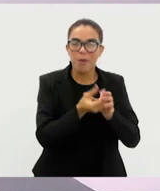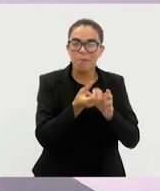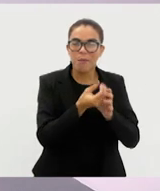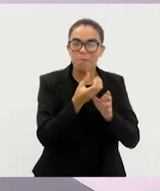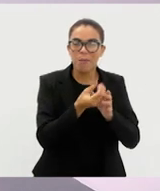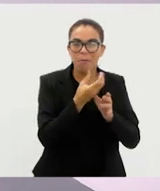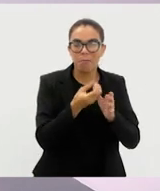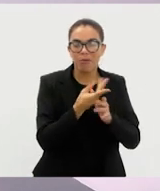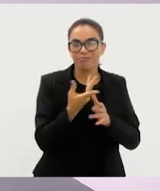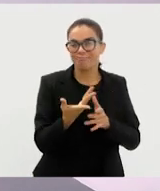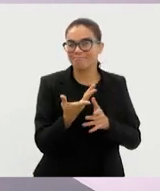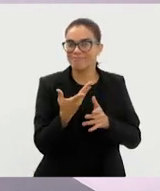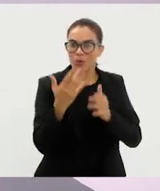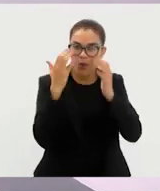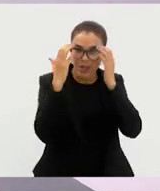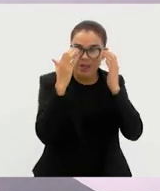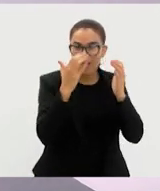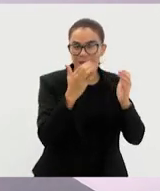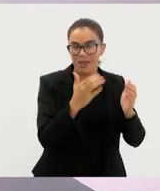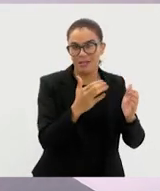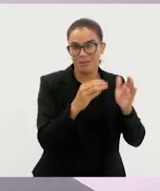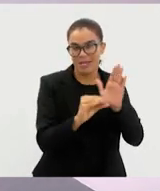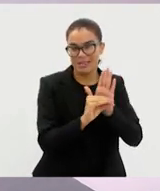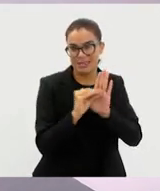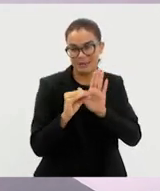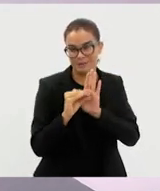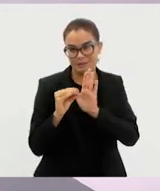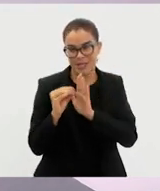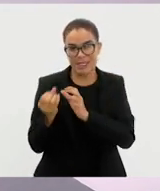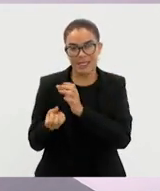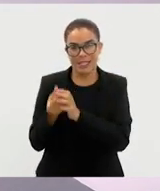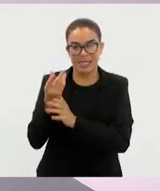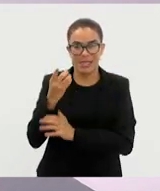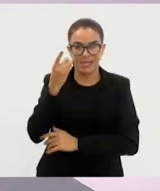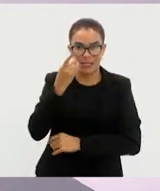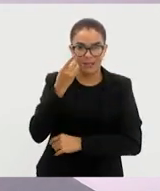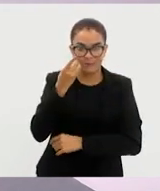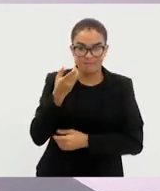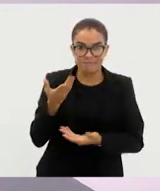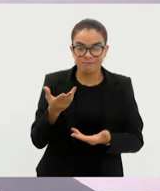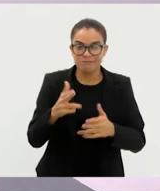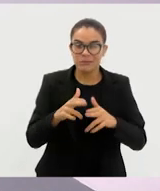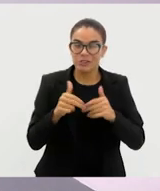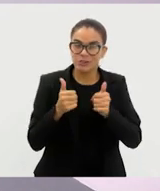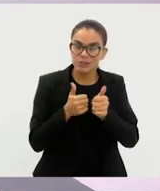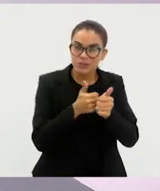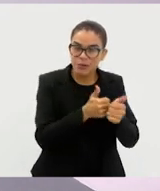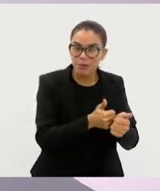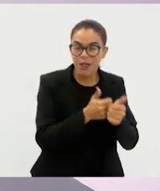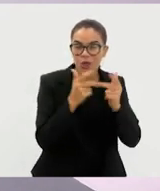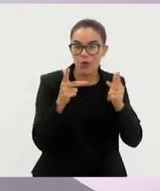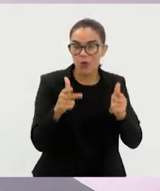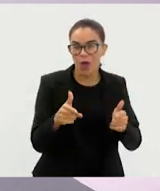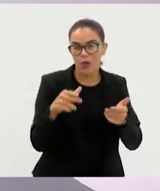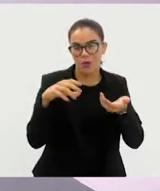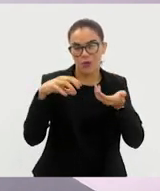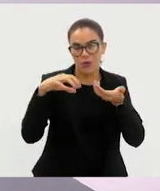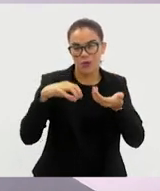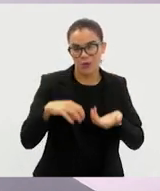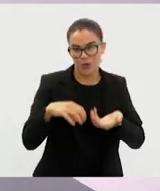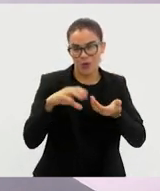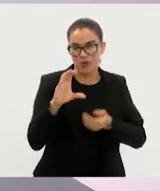execução das emendas dos parlamentares. A gente está acompanhando essa discussão parecida no Congresso Nacional.